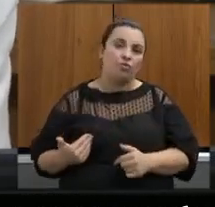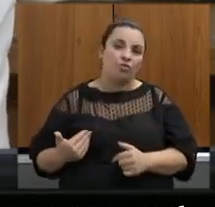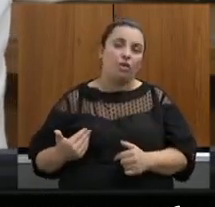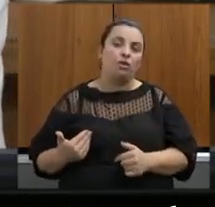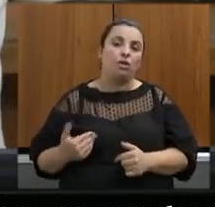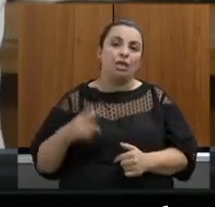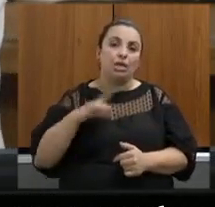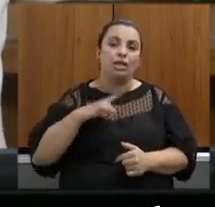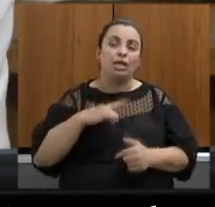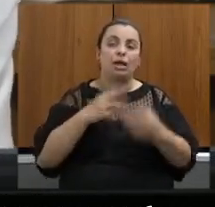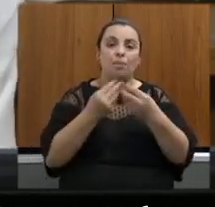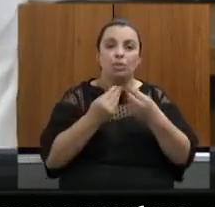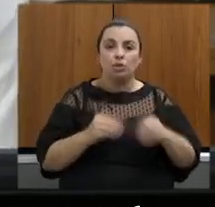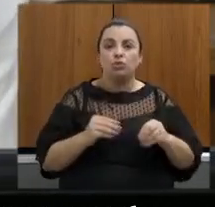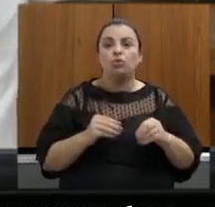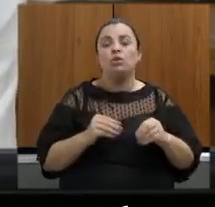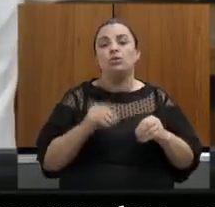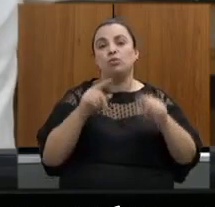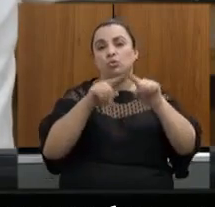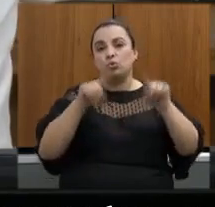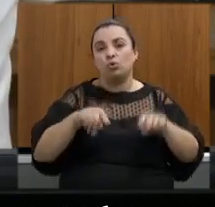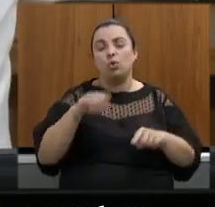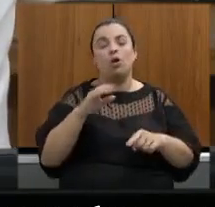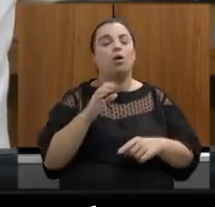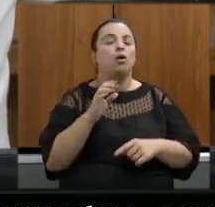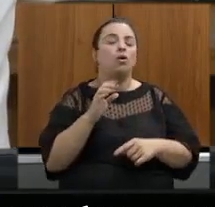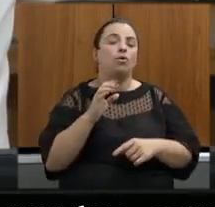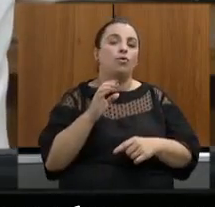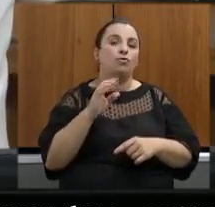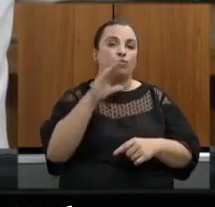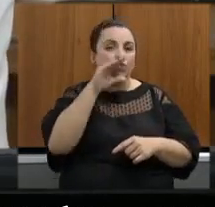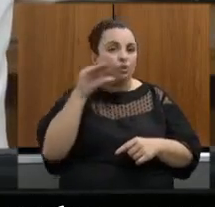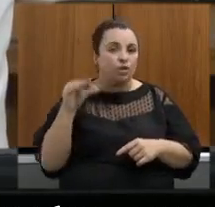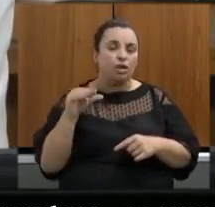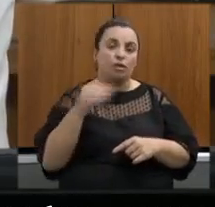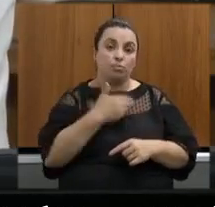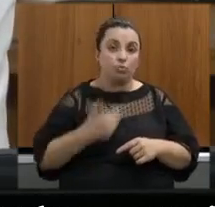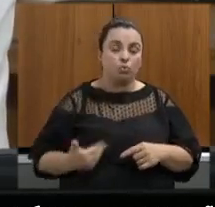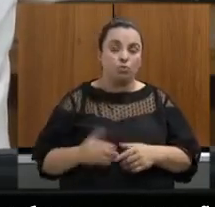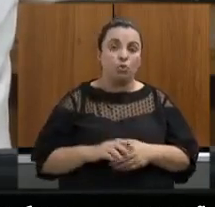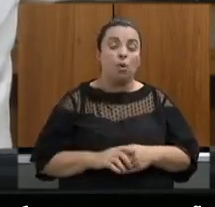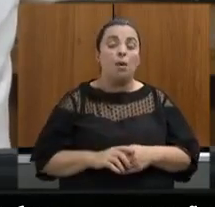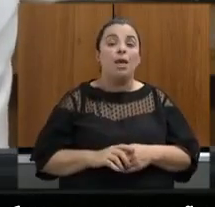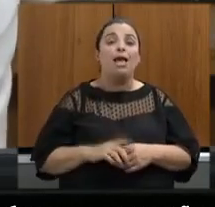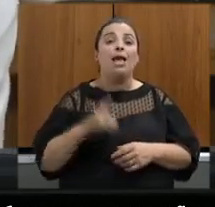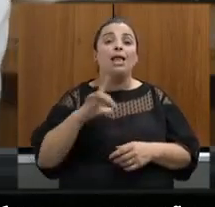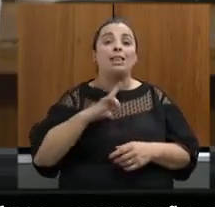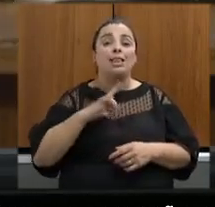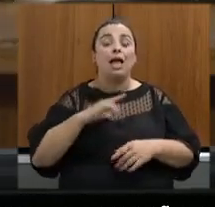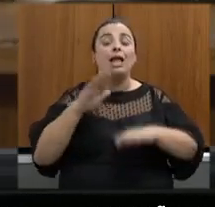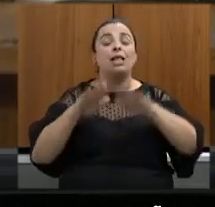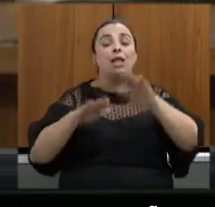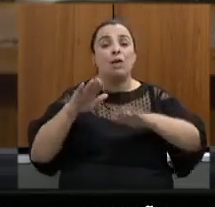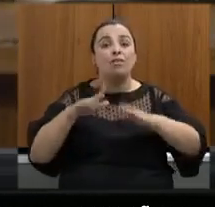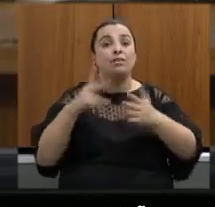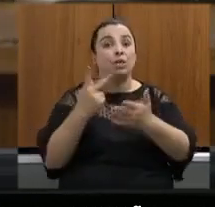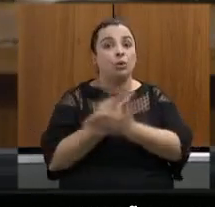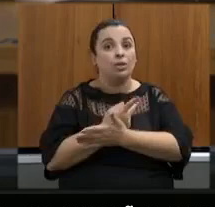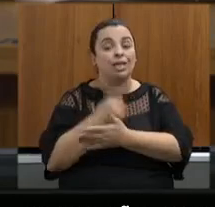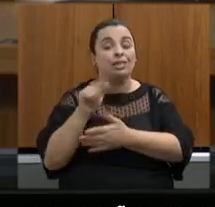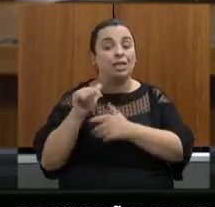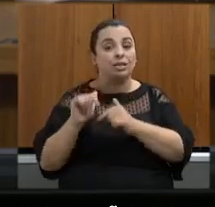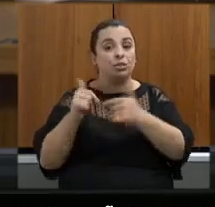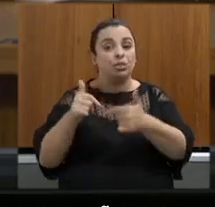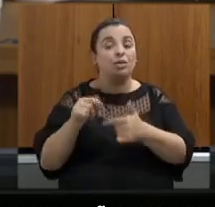atinge nosso funcionalismo eventuais medidas que possam vir a afetar os servidores essas medidas só